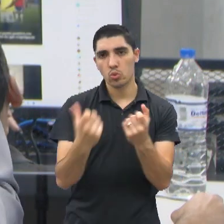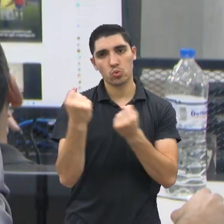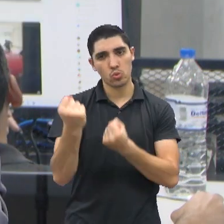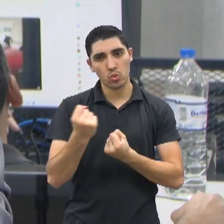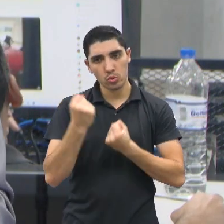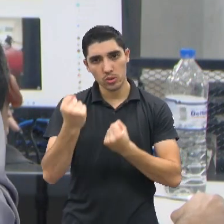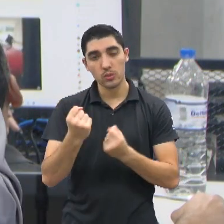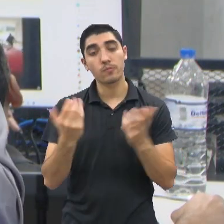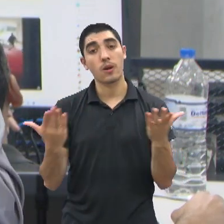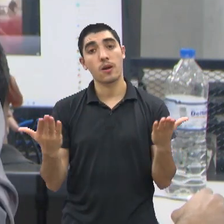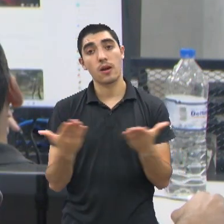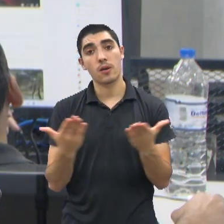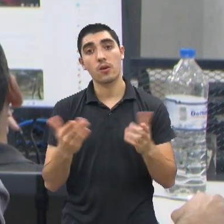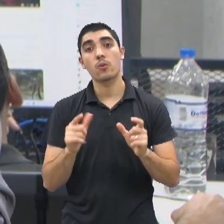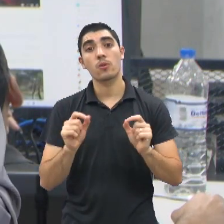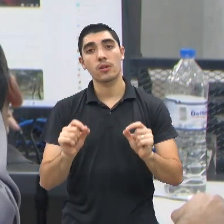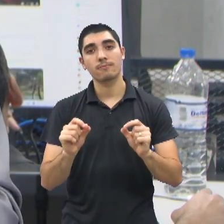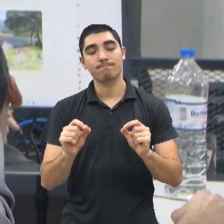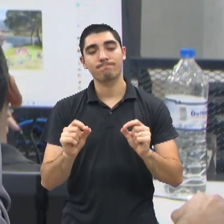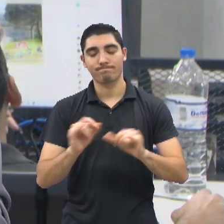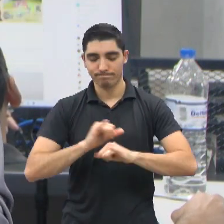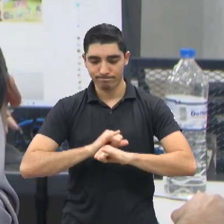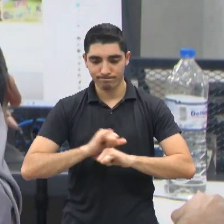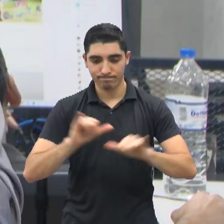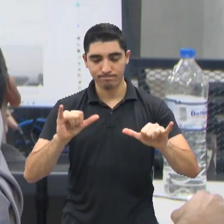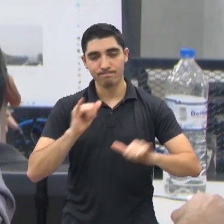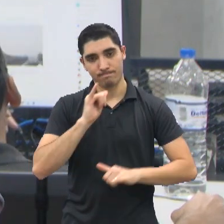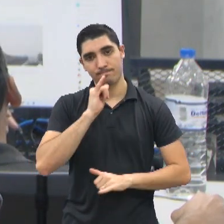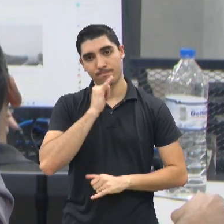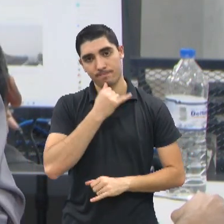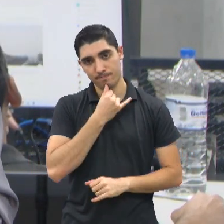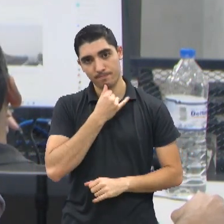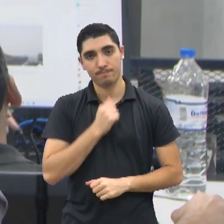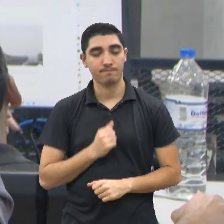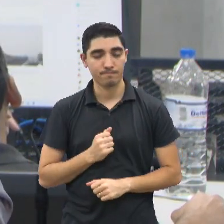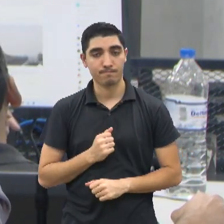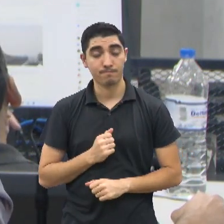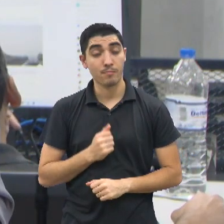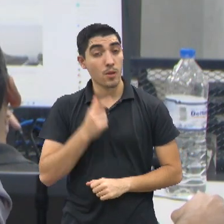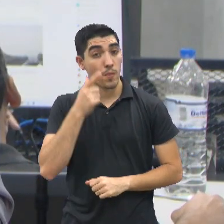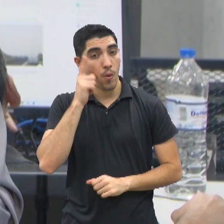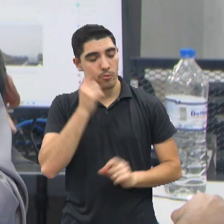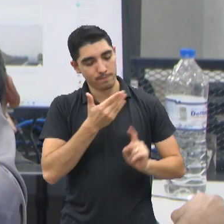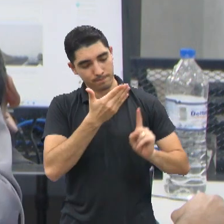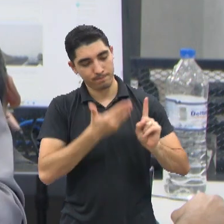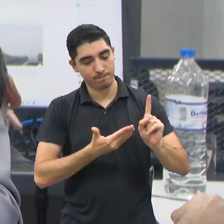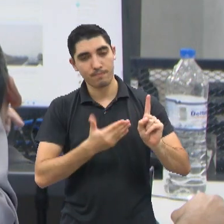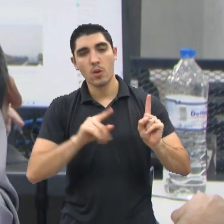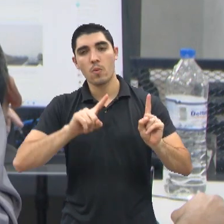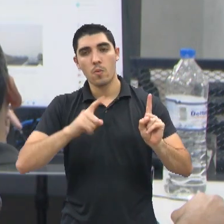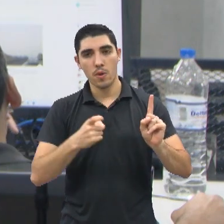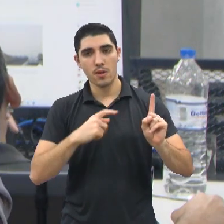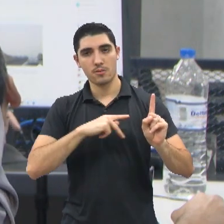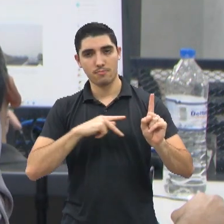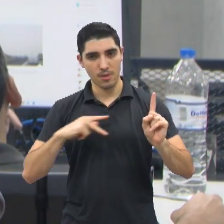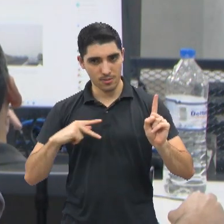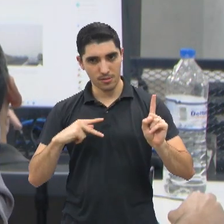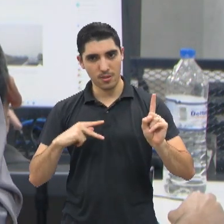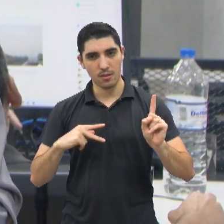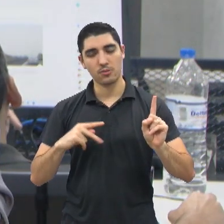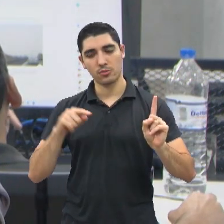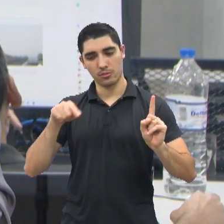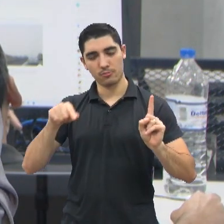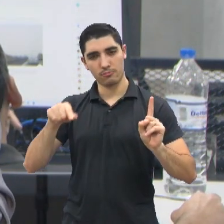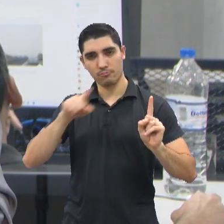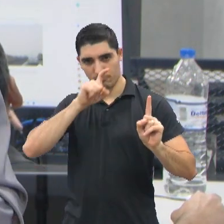Mudando de assunto uma notícia triste Ontem veio a falecer o presidente executivo da Águia